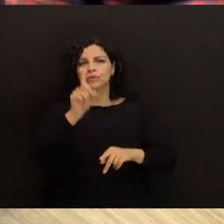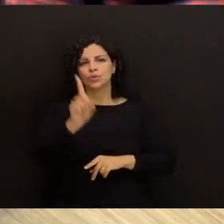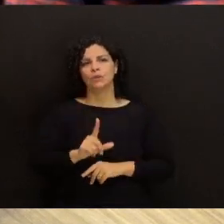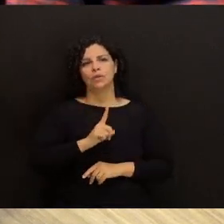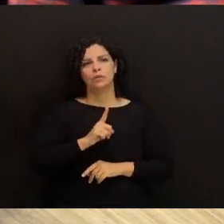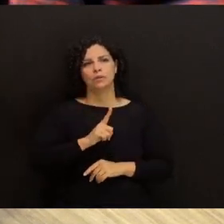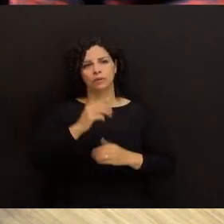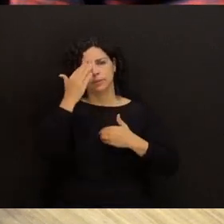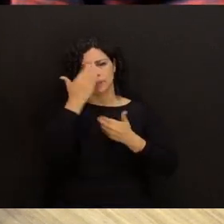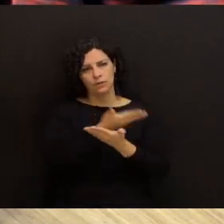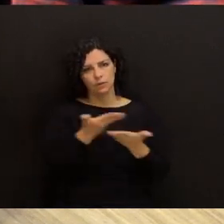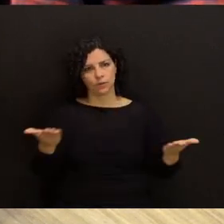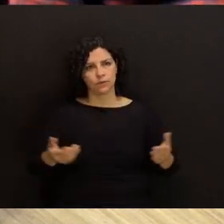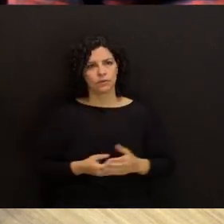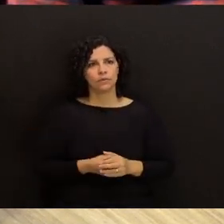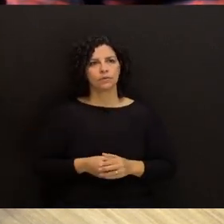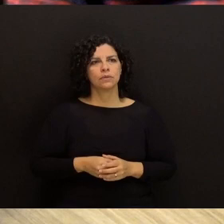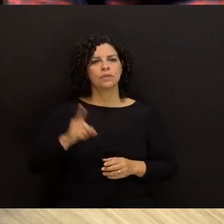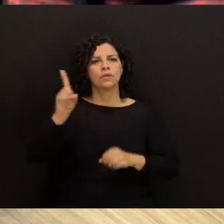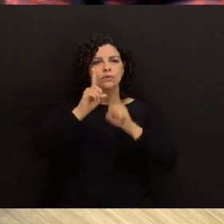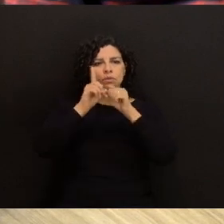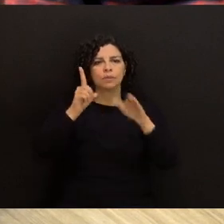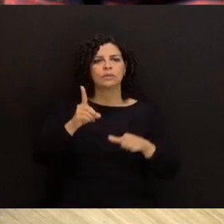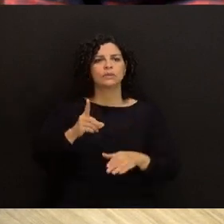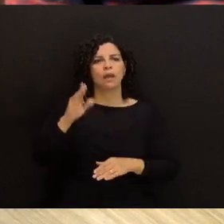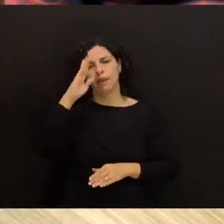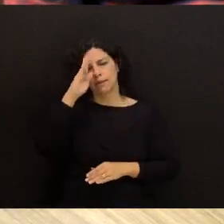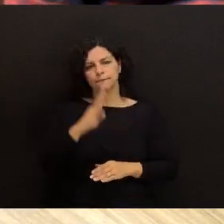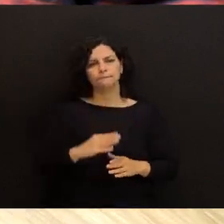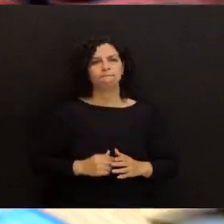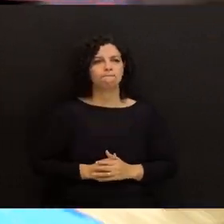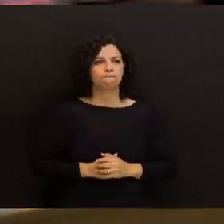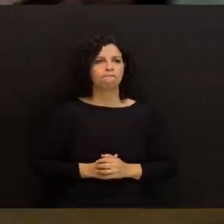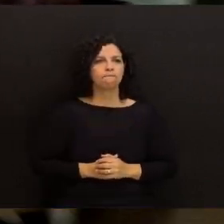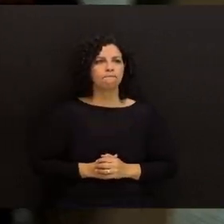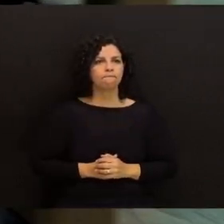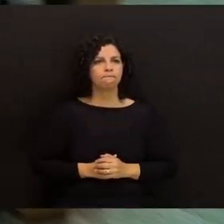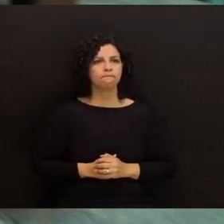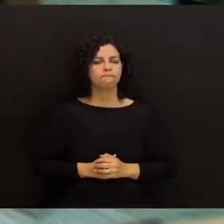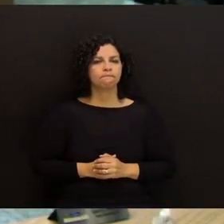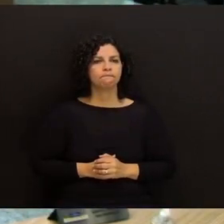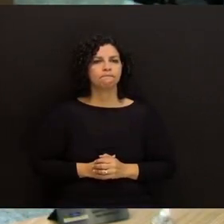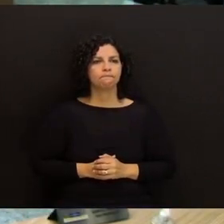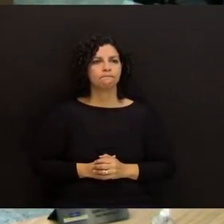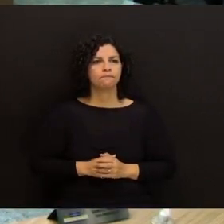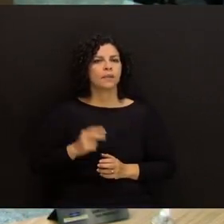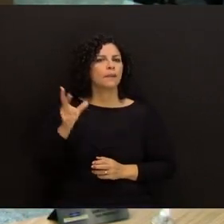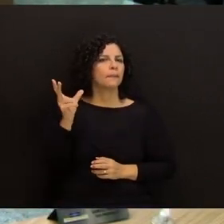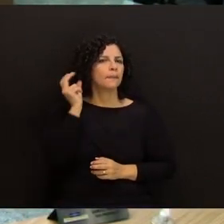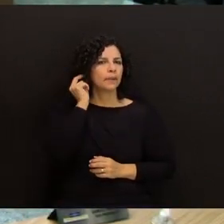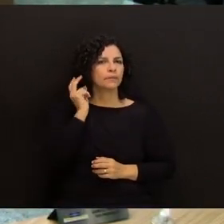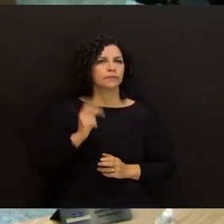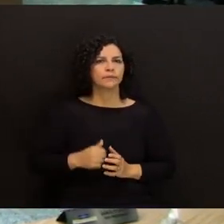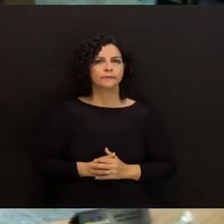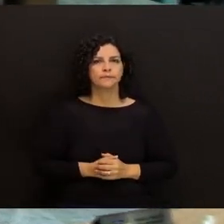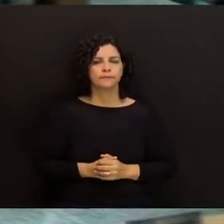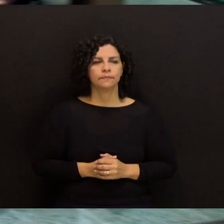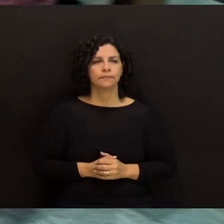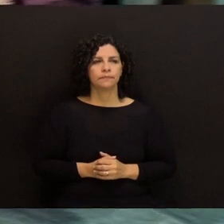Obrigado a todos fiquem com Deus até a próxima palavra vereador Paulinho Maradona